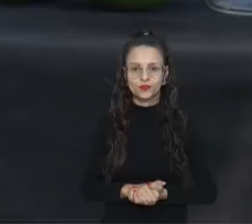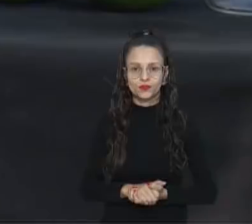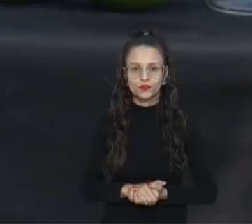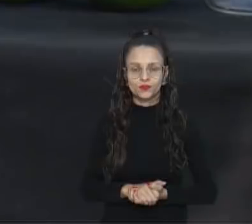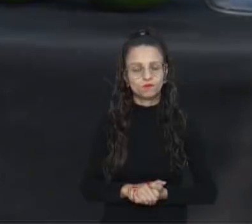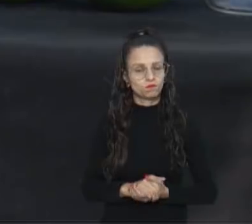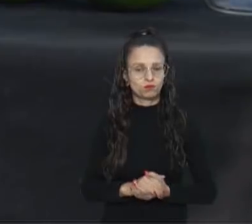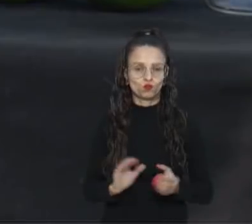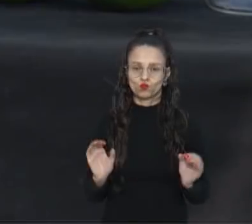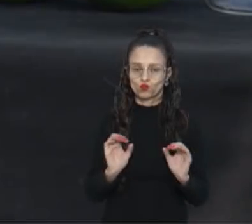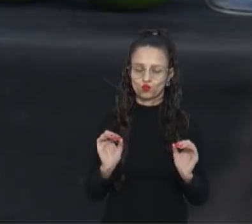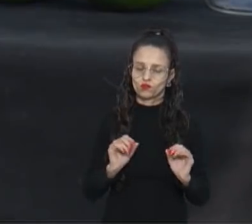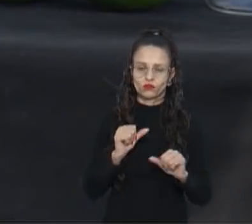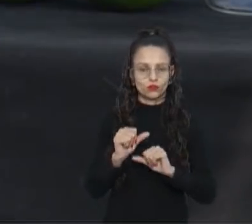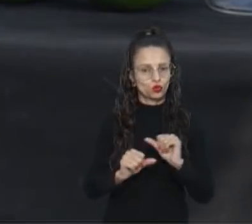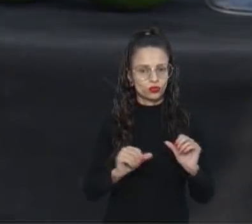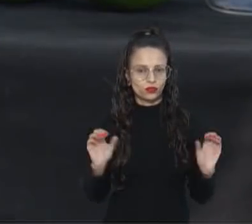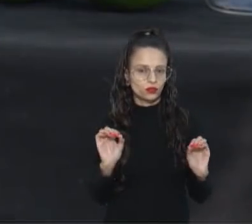Nada acontece.